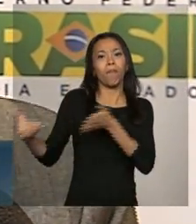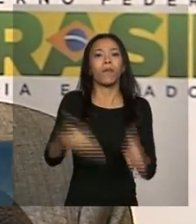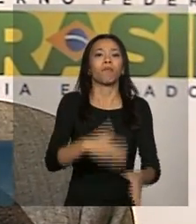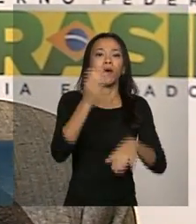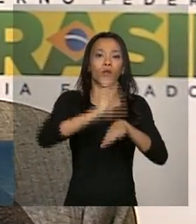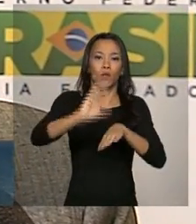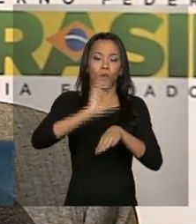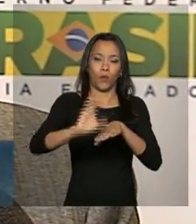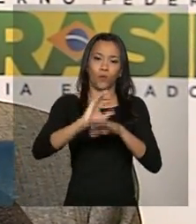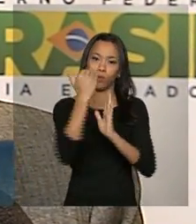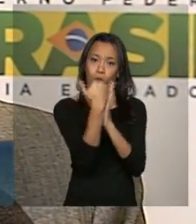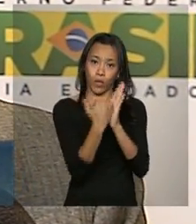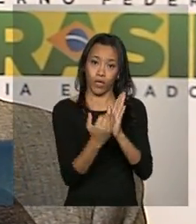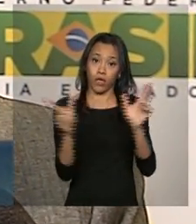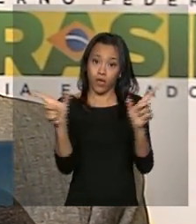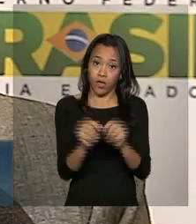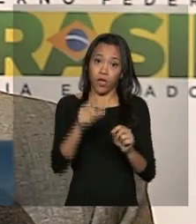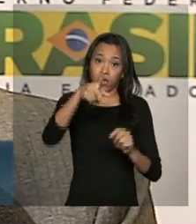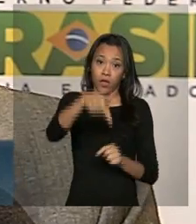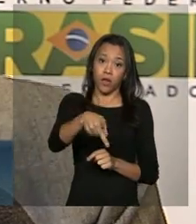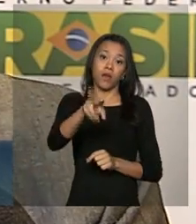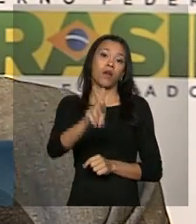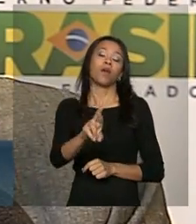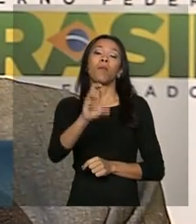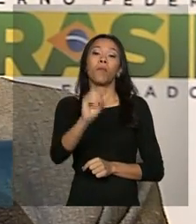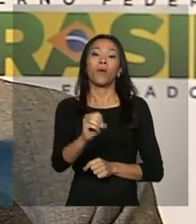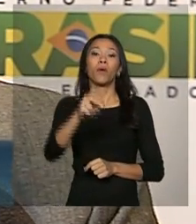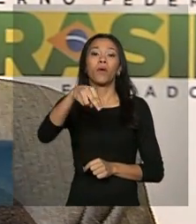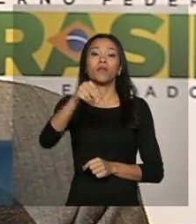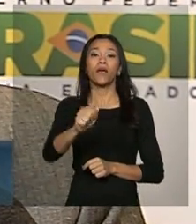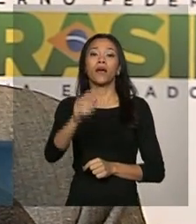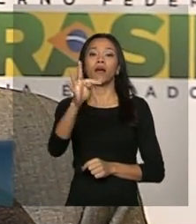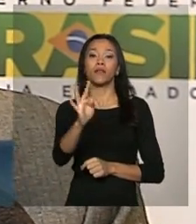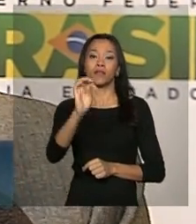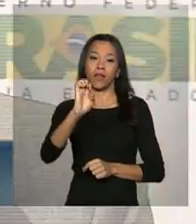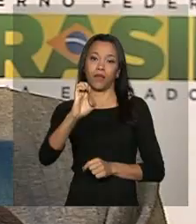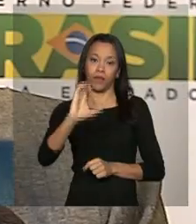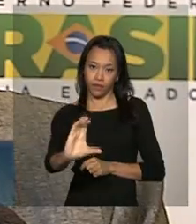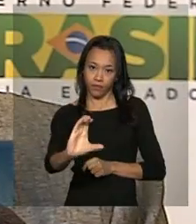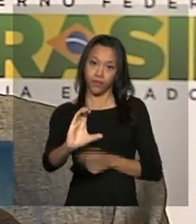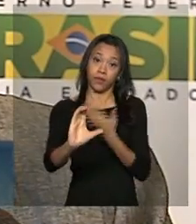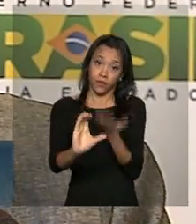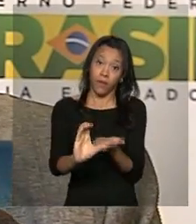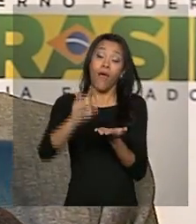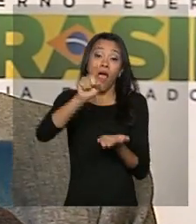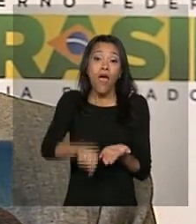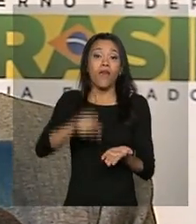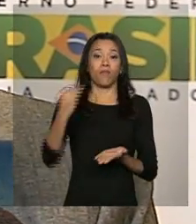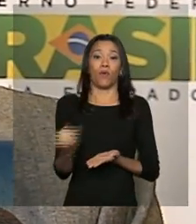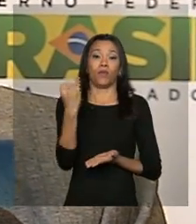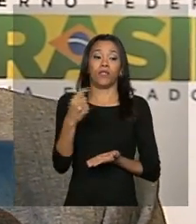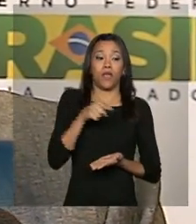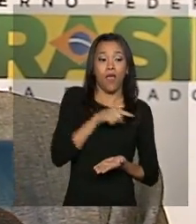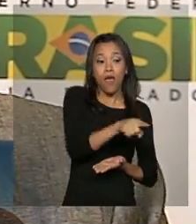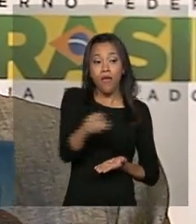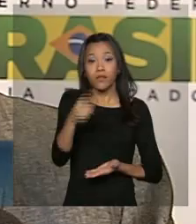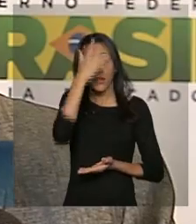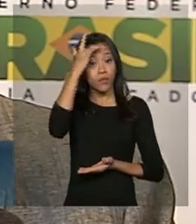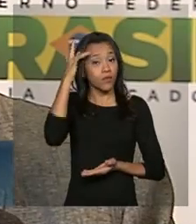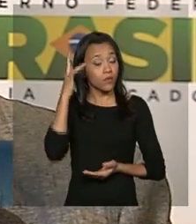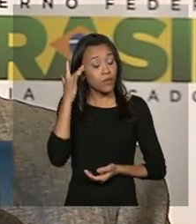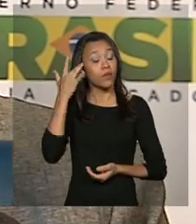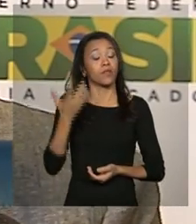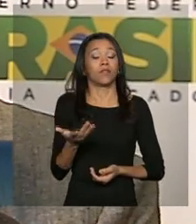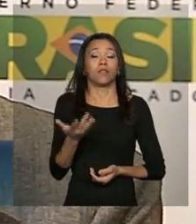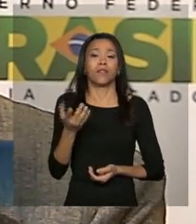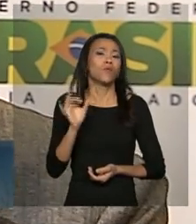em microempreendedores individuais após a matrícula no curso. E é necessário que essas pessoas tenham a possibilidade